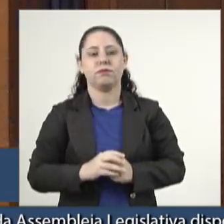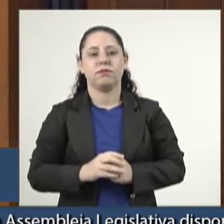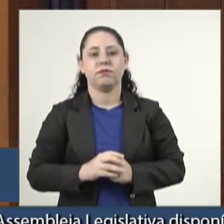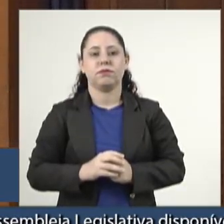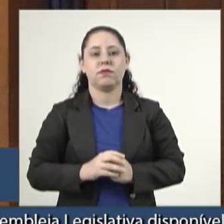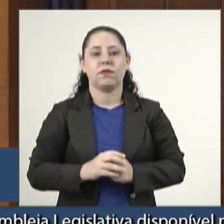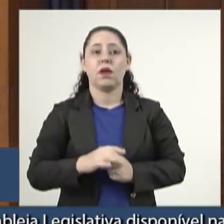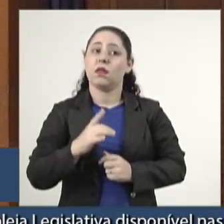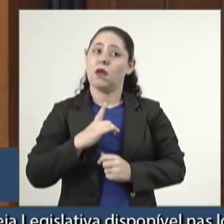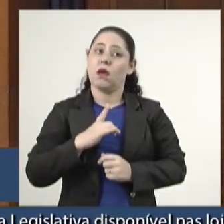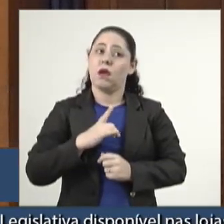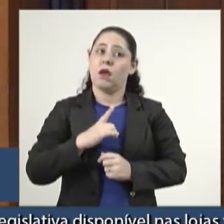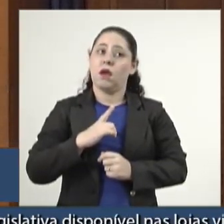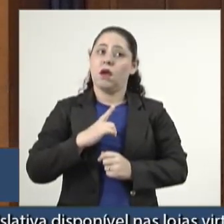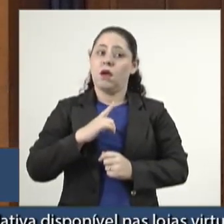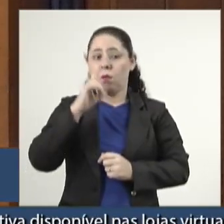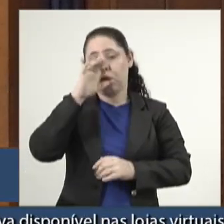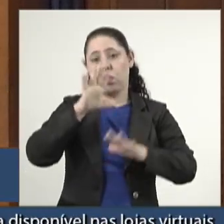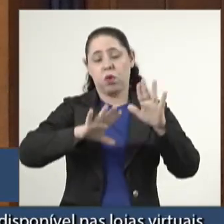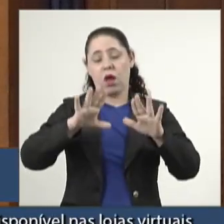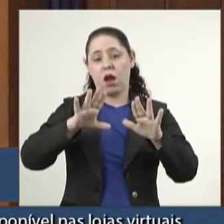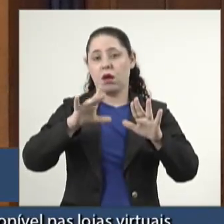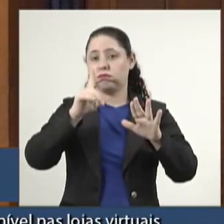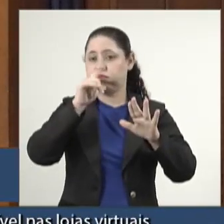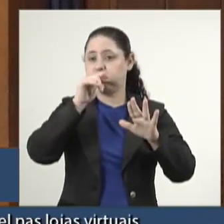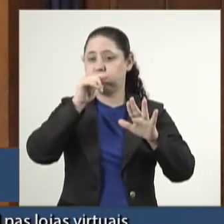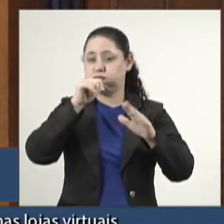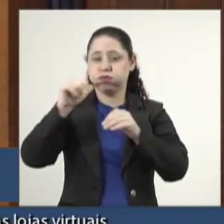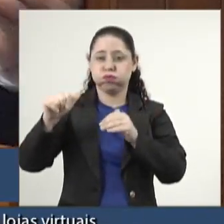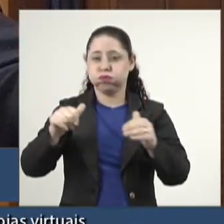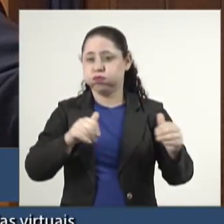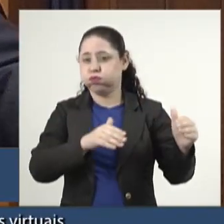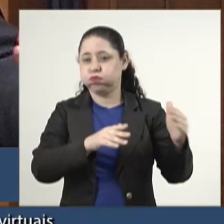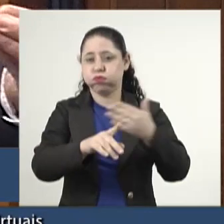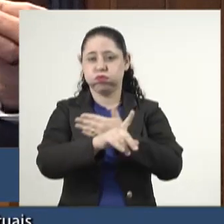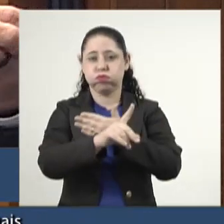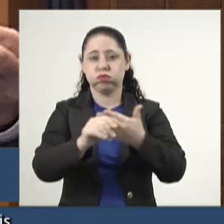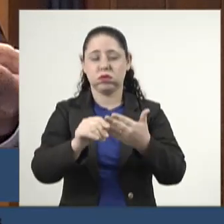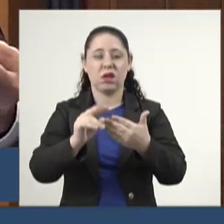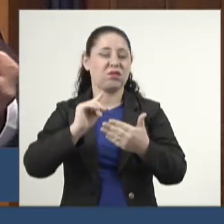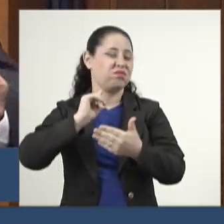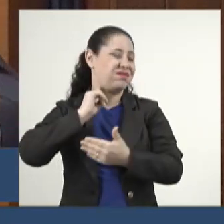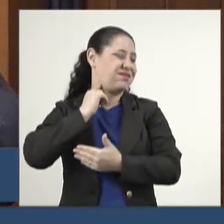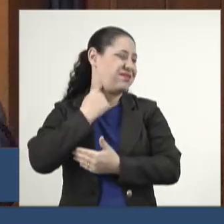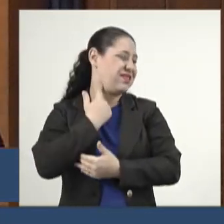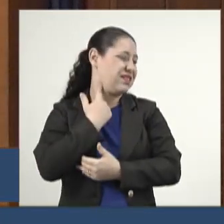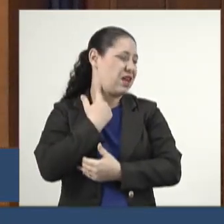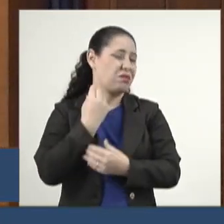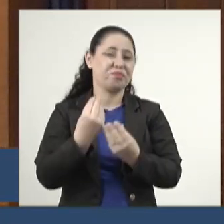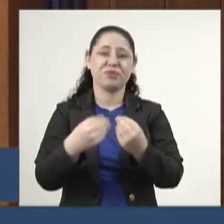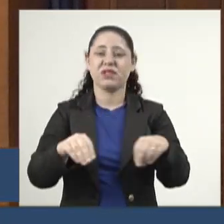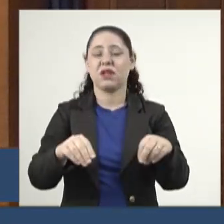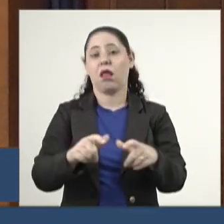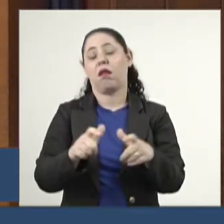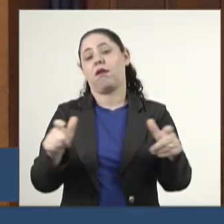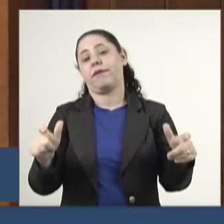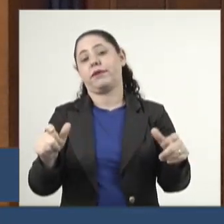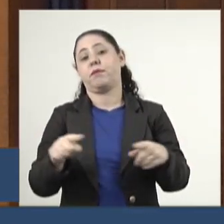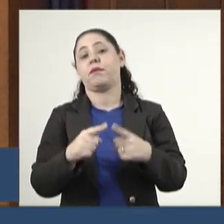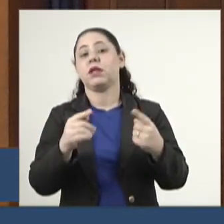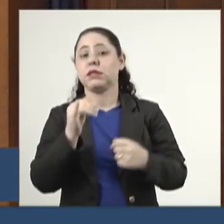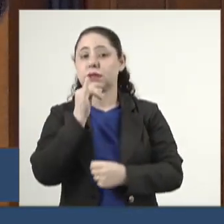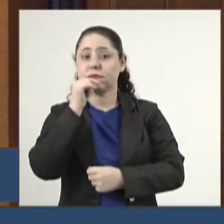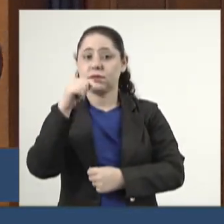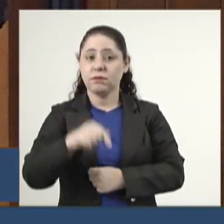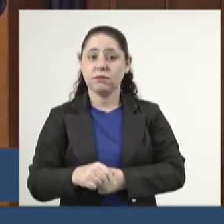correr o risco de envenenar as águas do Pantanal e aí causar um estrago ainda maior. Mas a questão